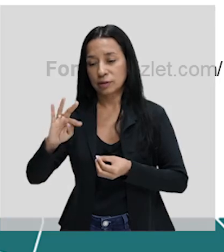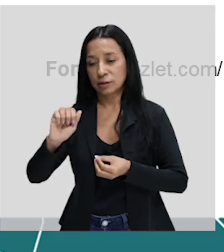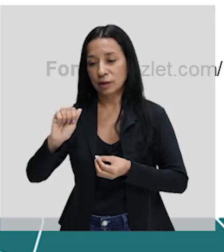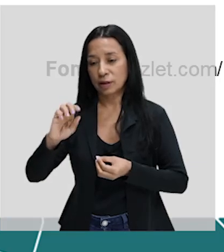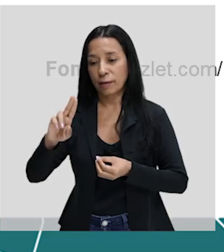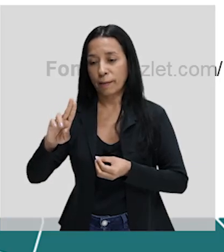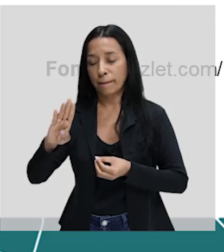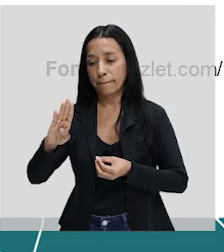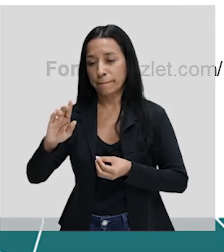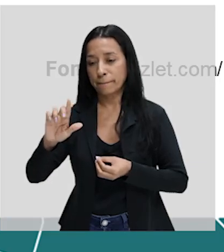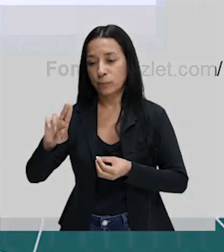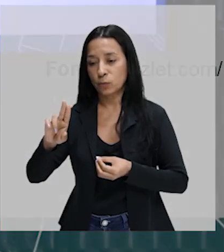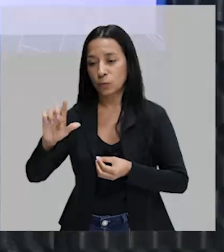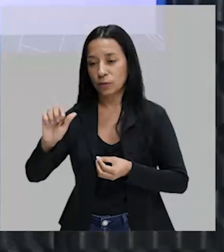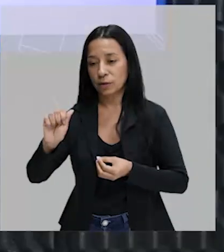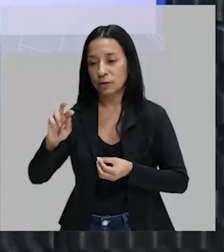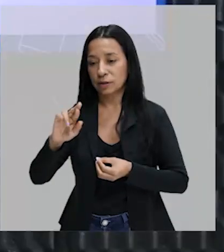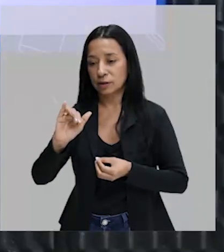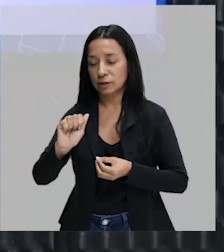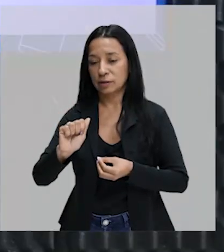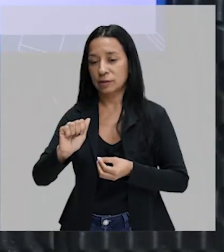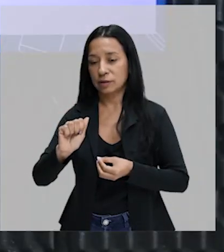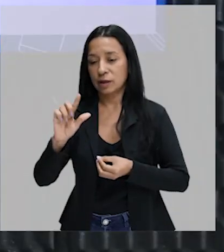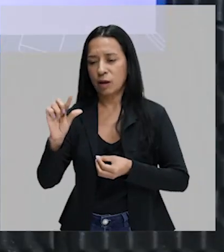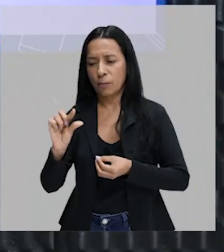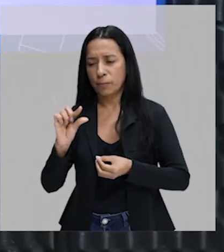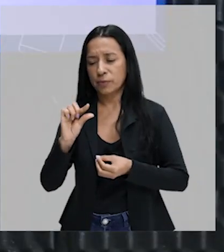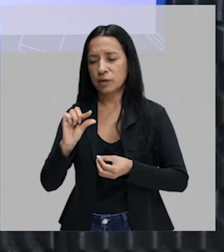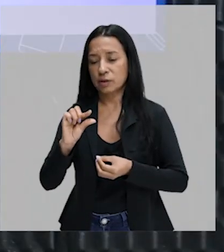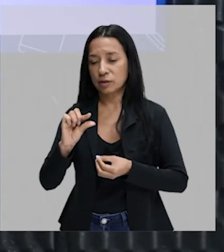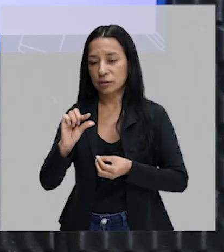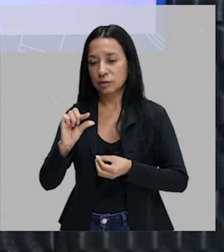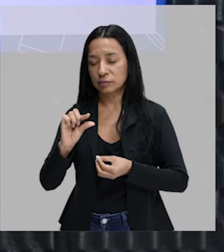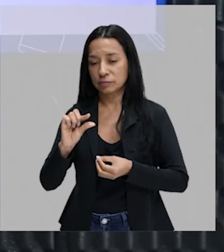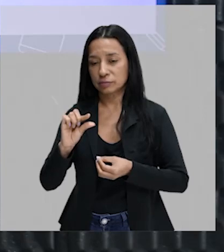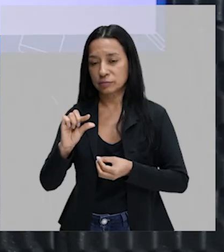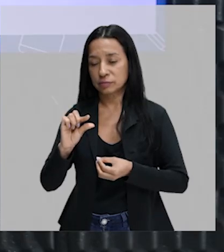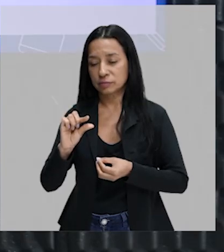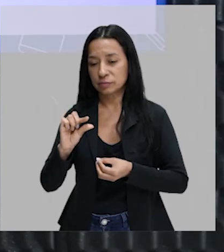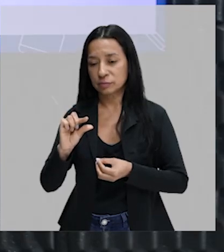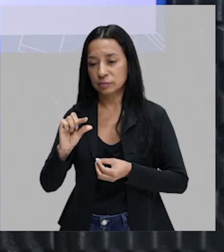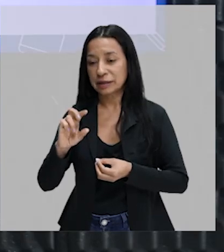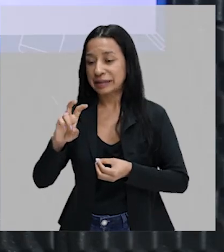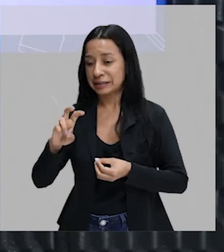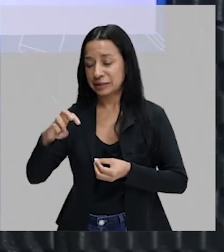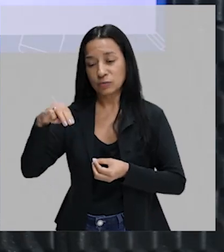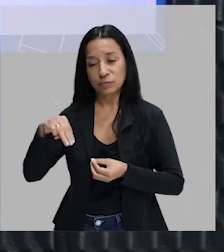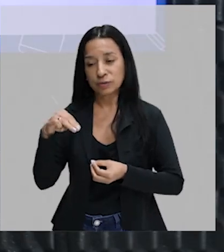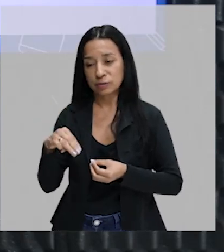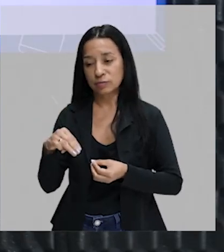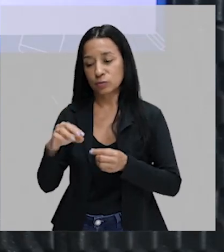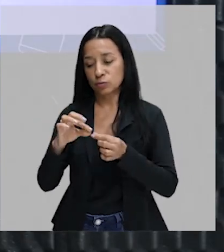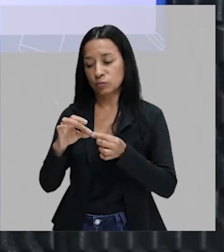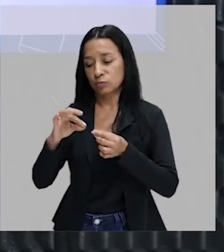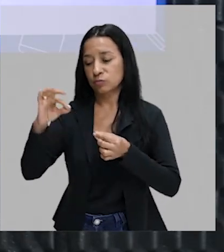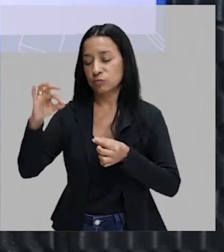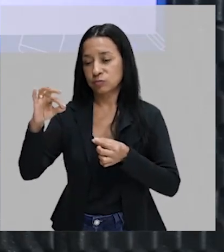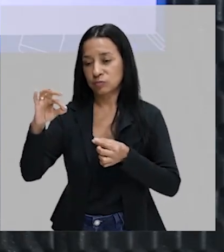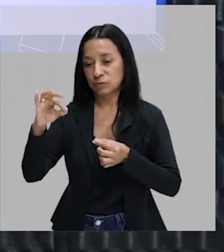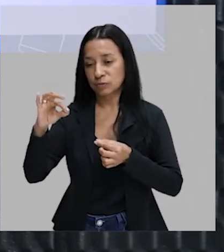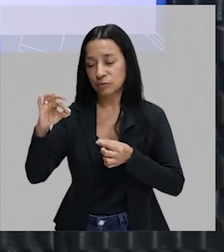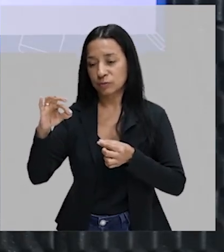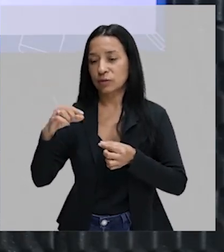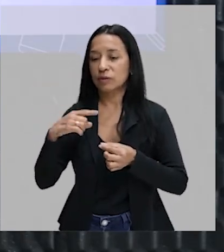Acetabulária. É uma alga muito pequena, tá? Acho que ela chega no máximo aí uns 5 milímetros, tá? É